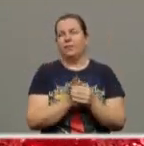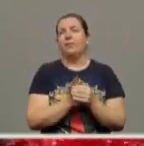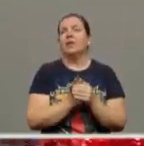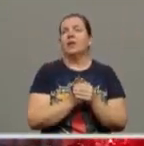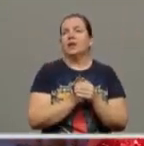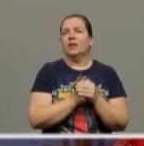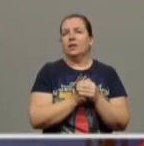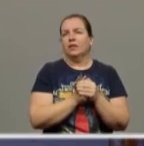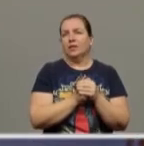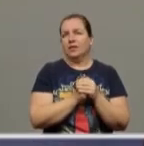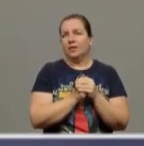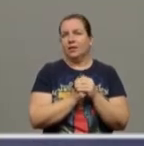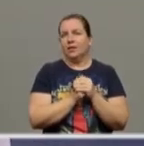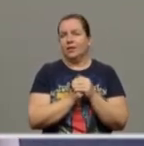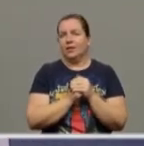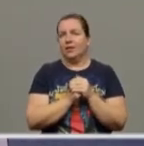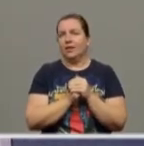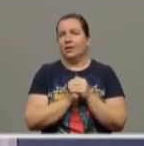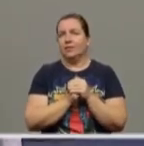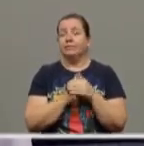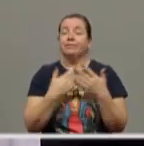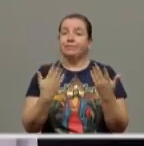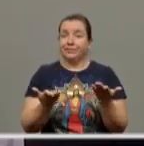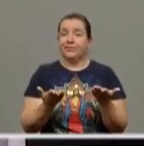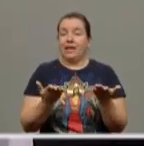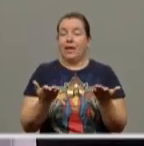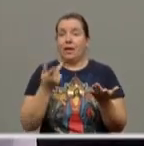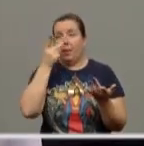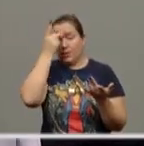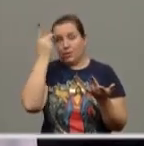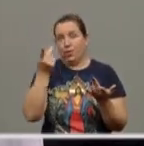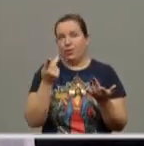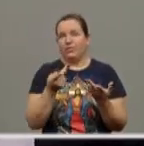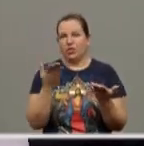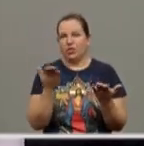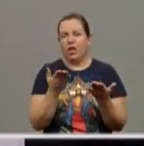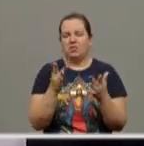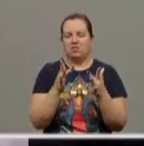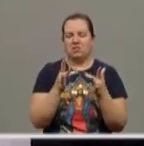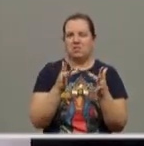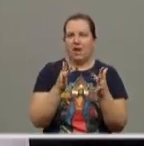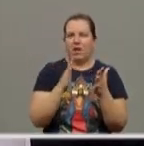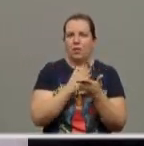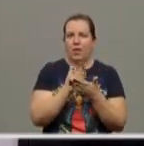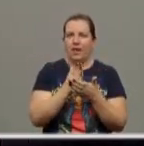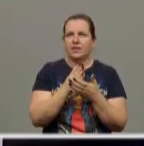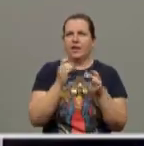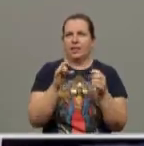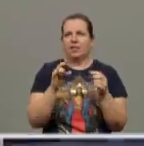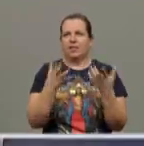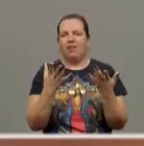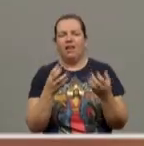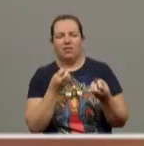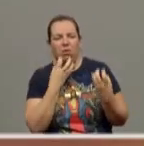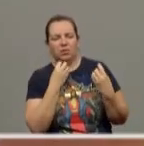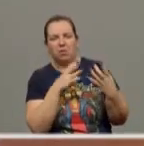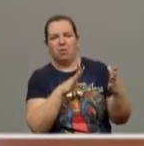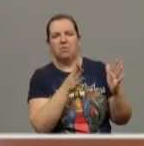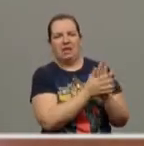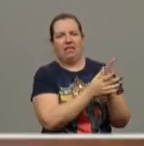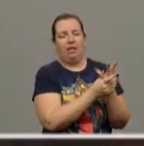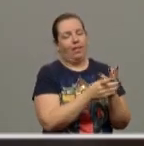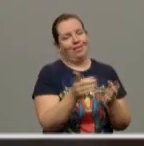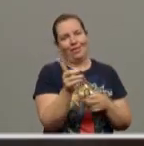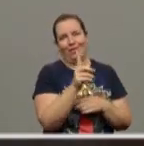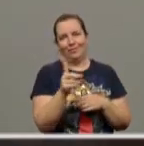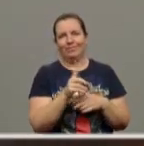né? Já não, já vão começar a namorar: ah, eu gostei de você, tá bom, serve. É assim ou não? Serve, ah,